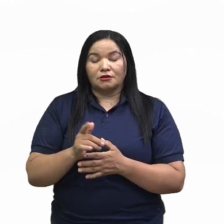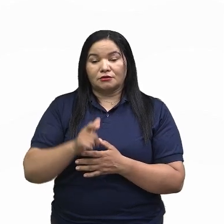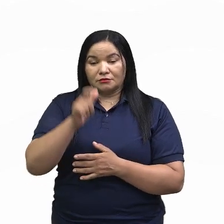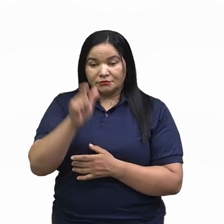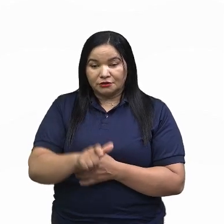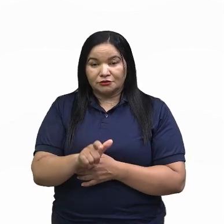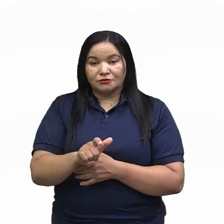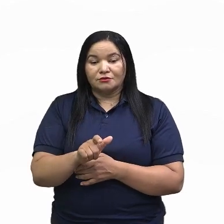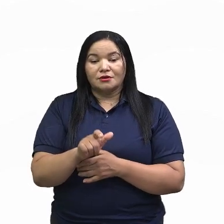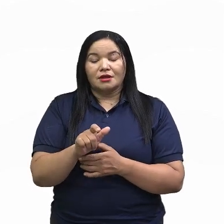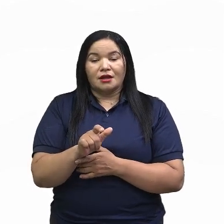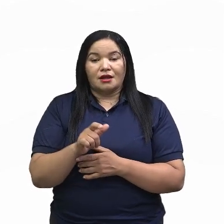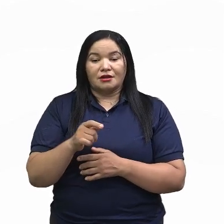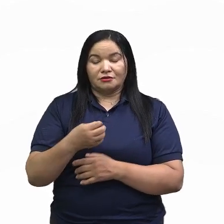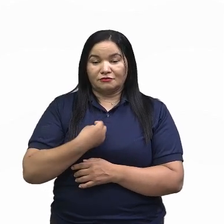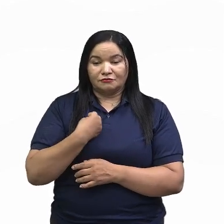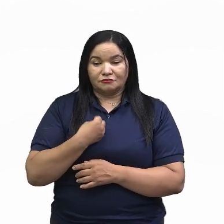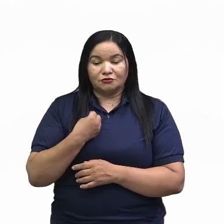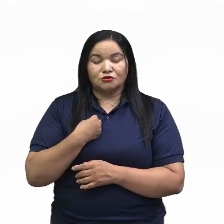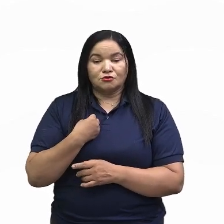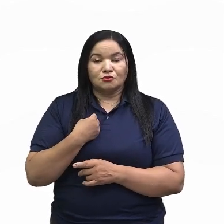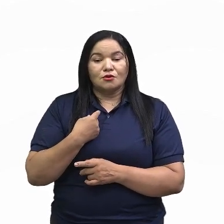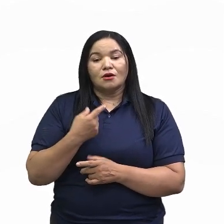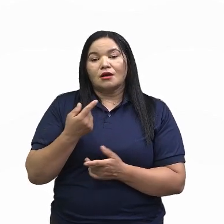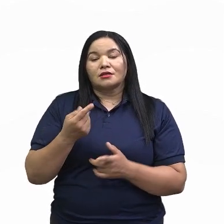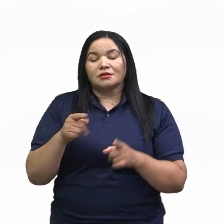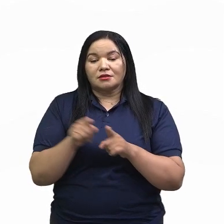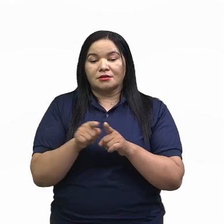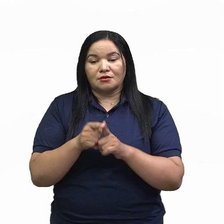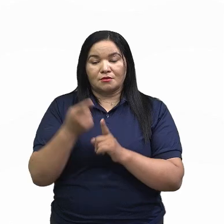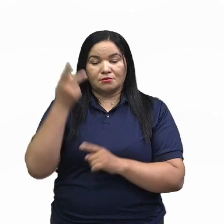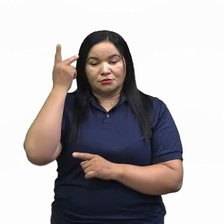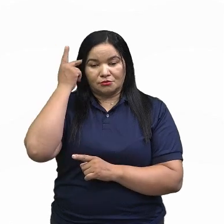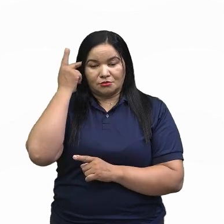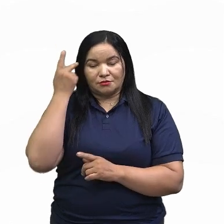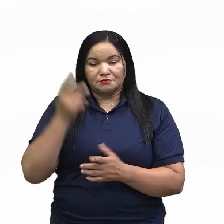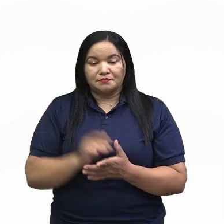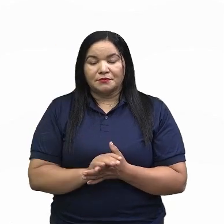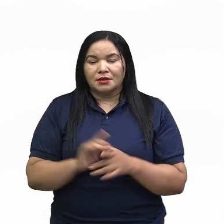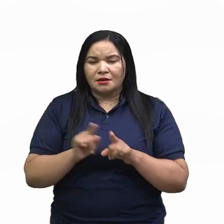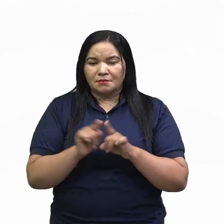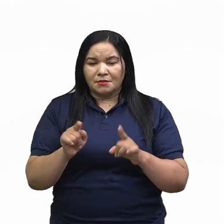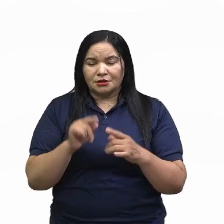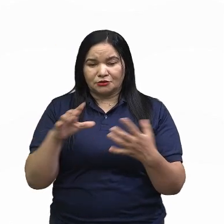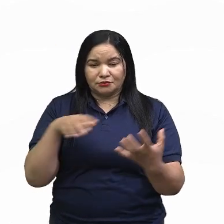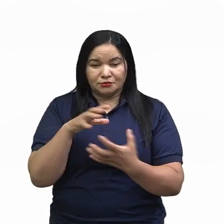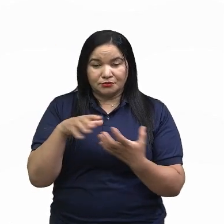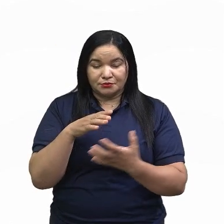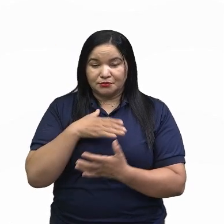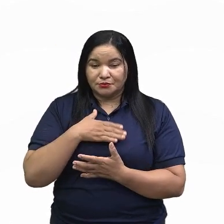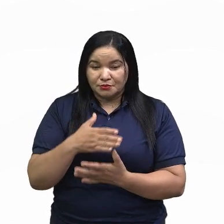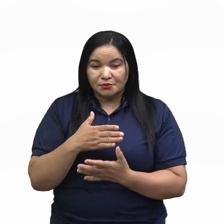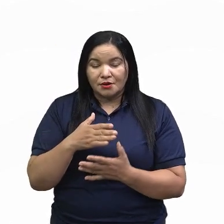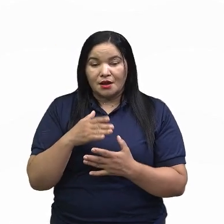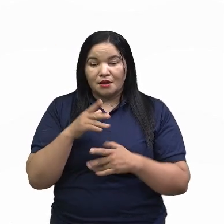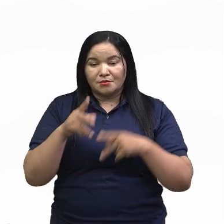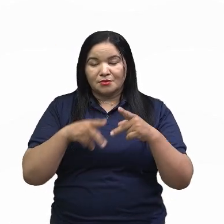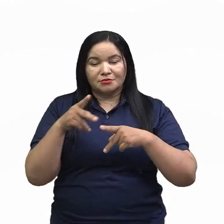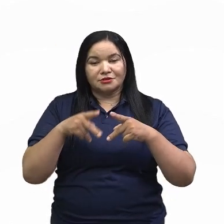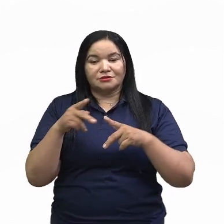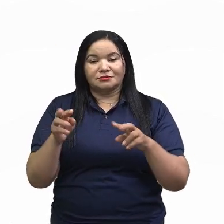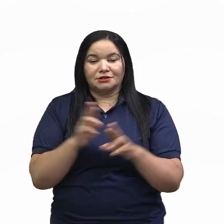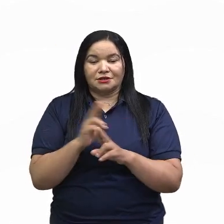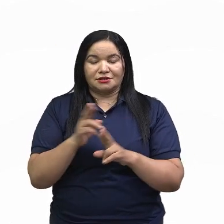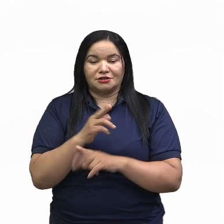civil e paulista. Os desdobramentos do descontentamento à população em relação